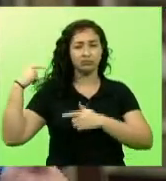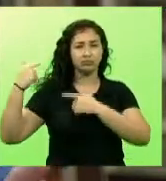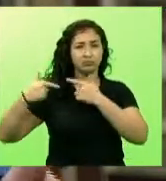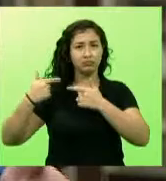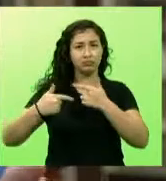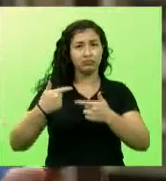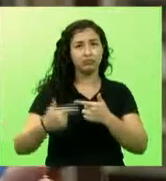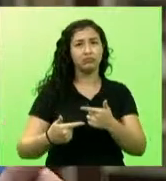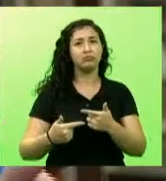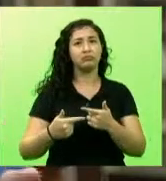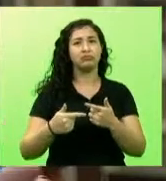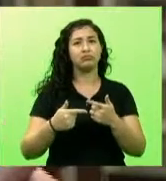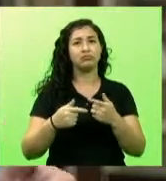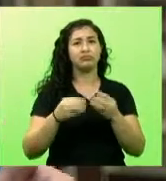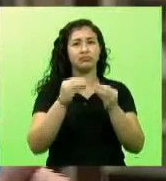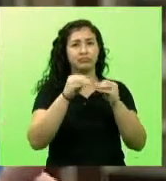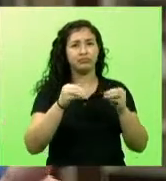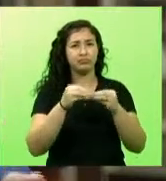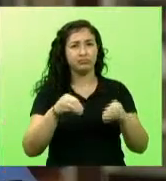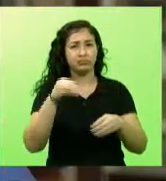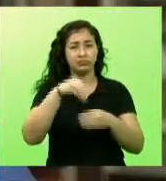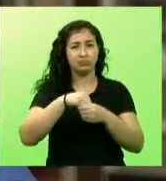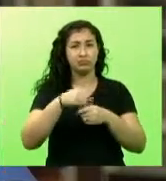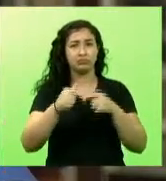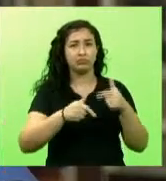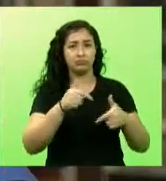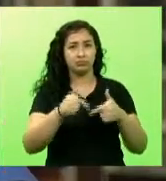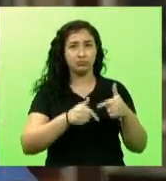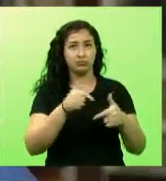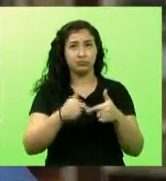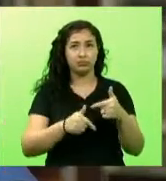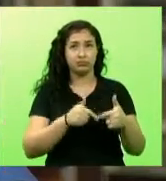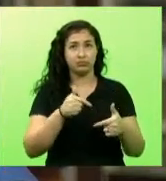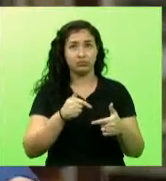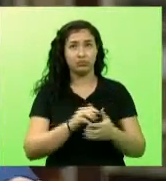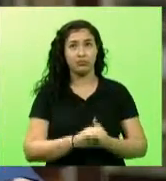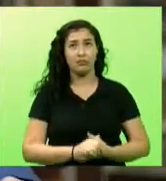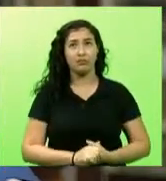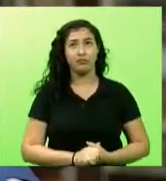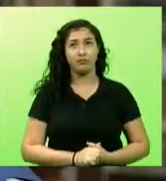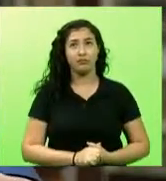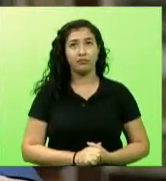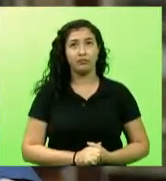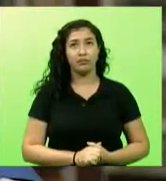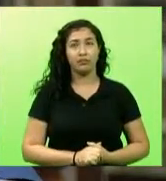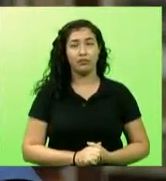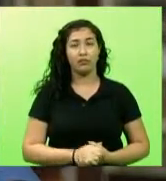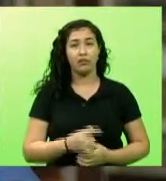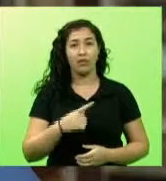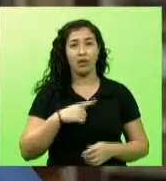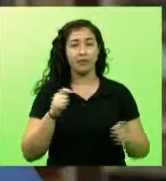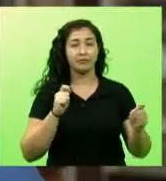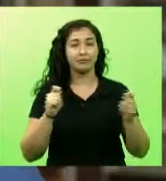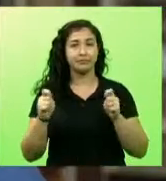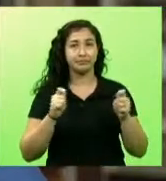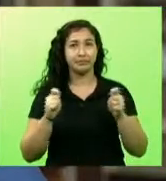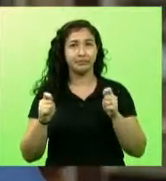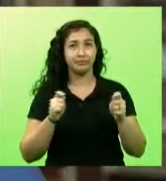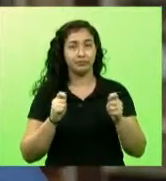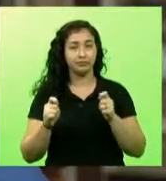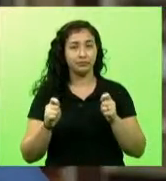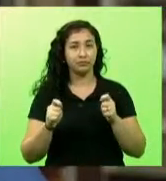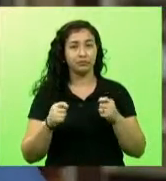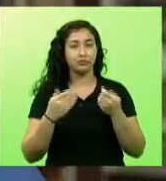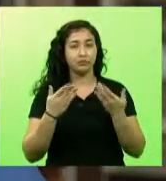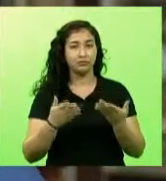sendo desconstruída dentro do próprio local de trabalho dela, que tinha como assessoria, como eu disse, uma ordenança